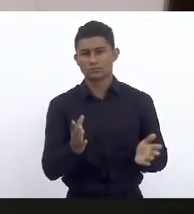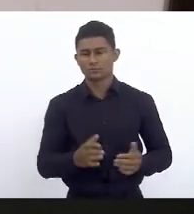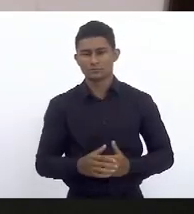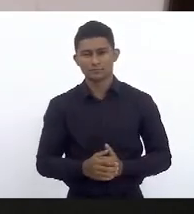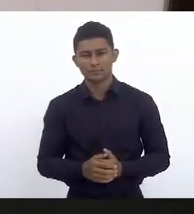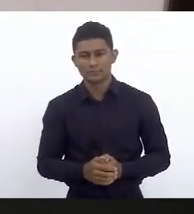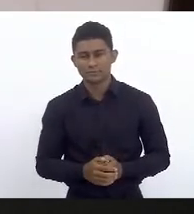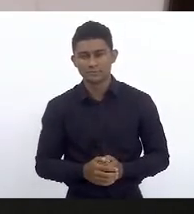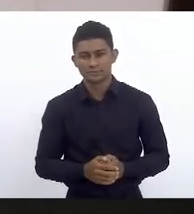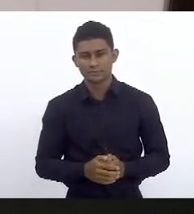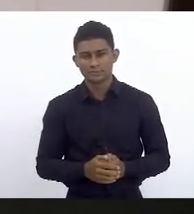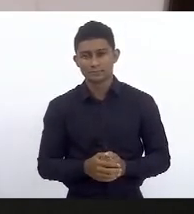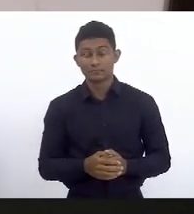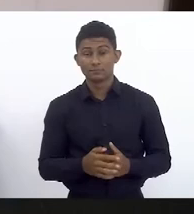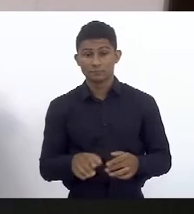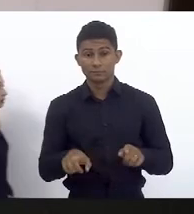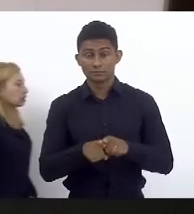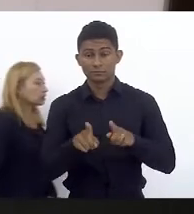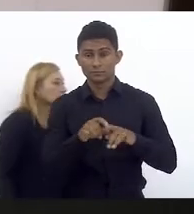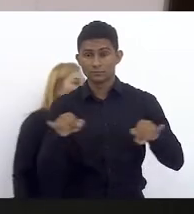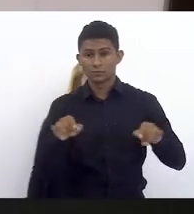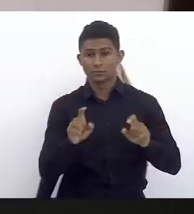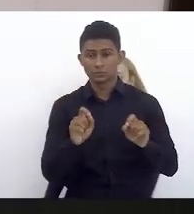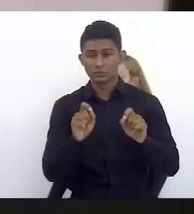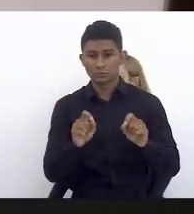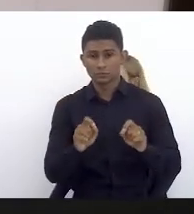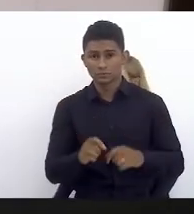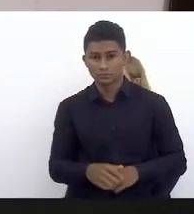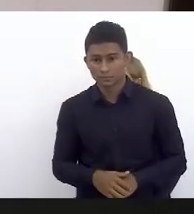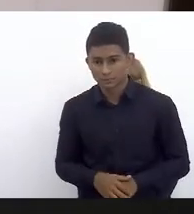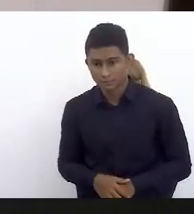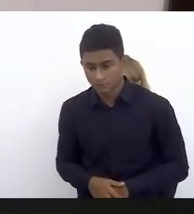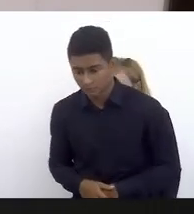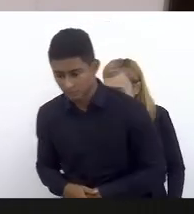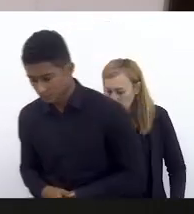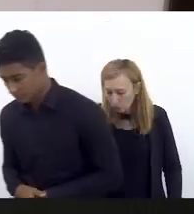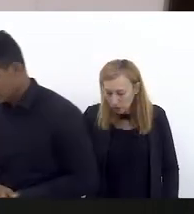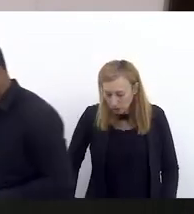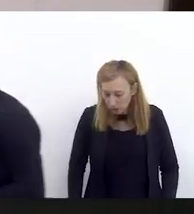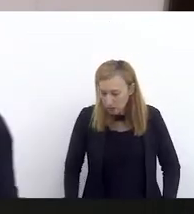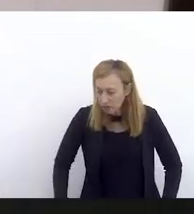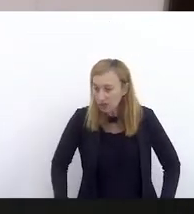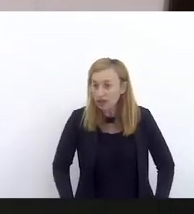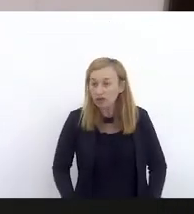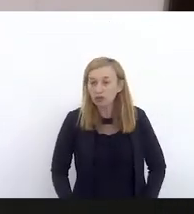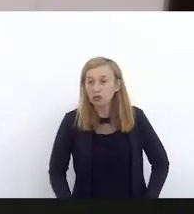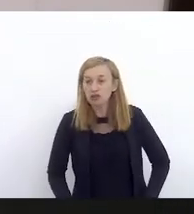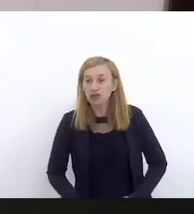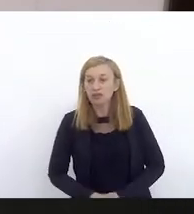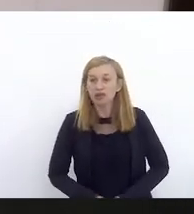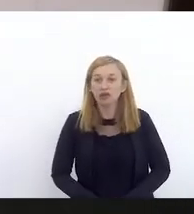Claro que vamos chamar atenção para a questão de infraestrutura, eu já tinha colocado sobre isso.